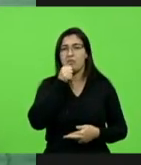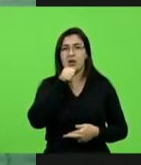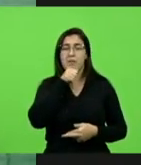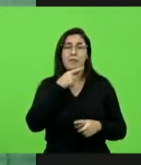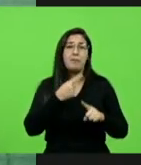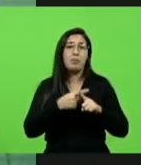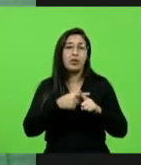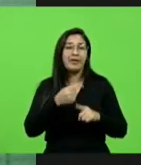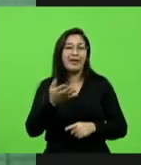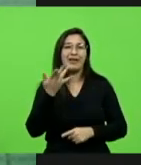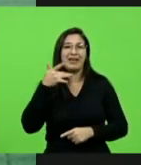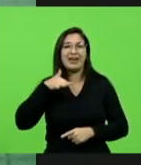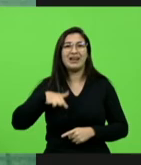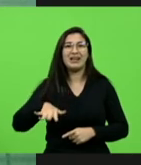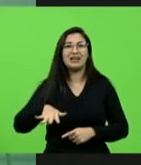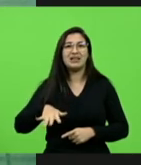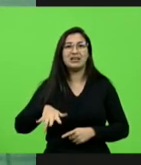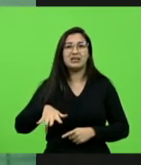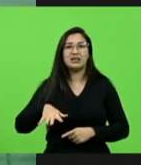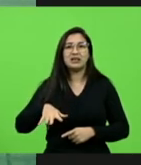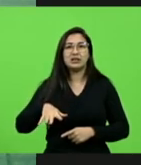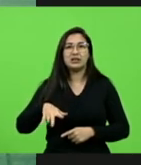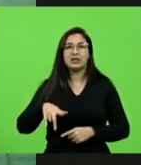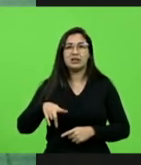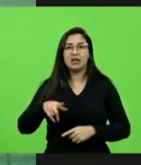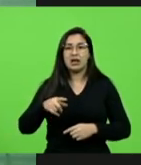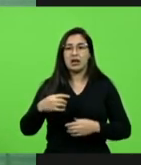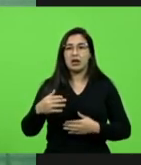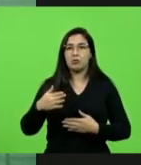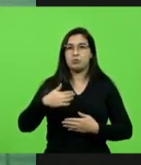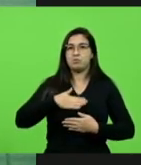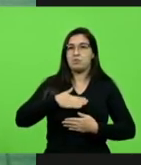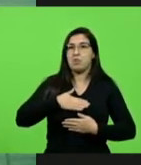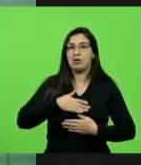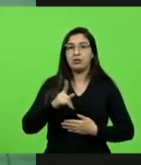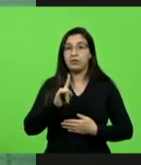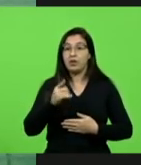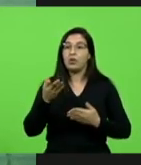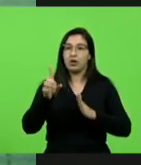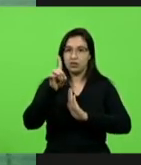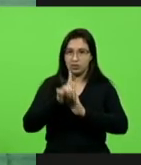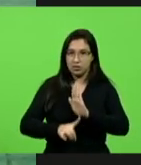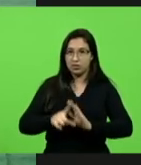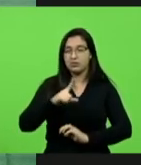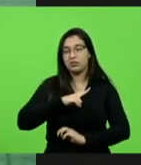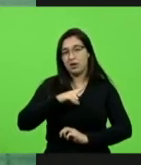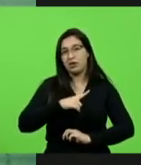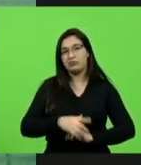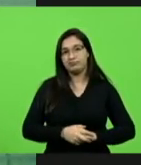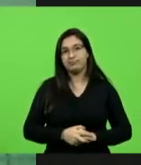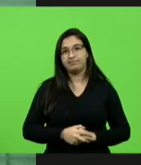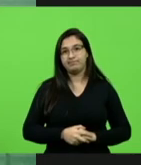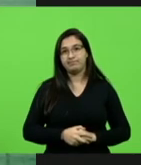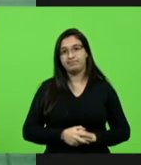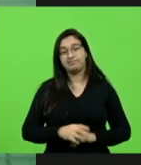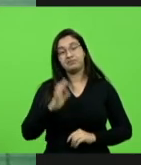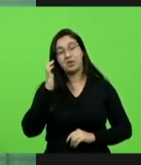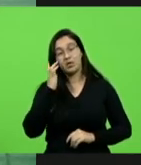não é propriedade, criança é um sujeito de direitos. Então, nessa perspectiva, me parece